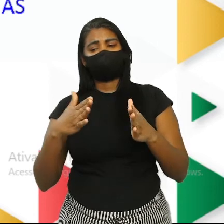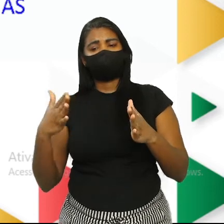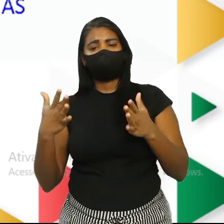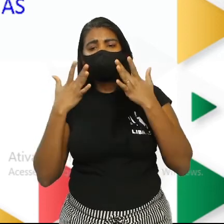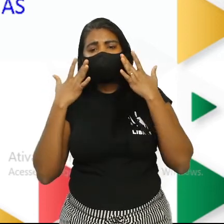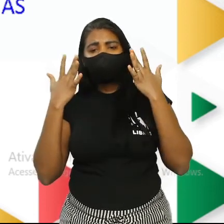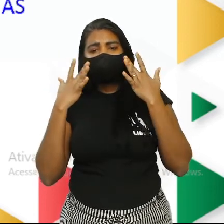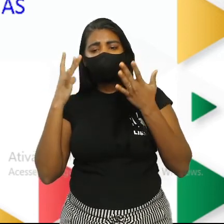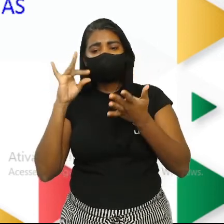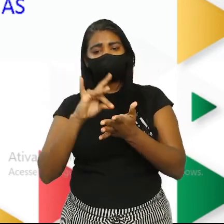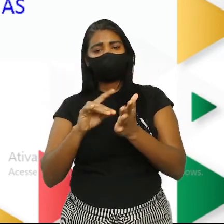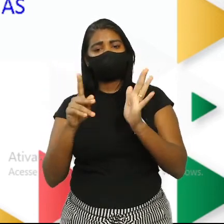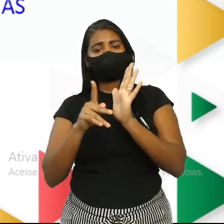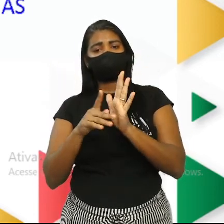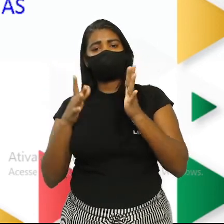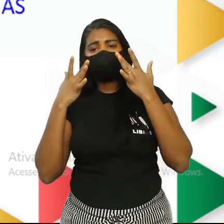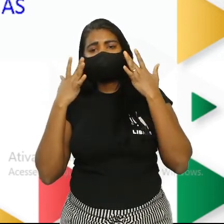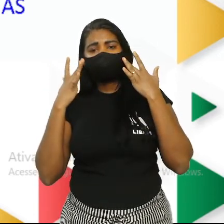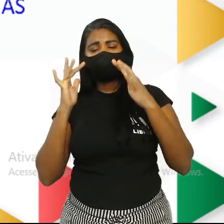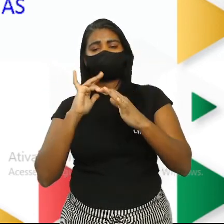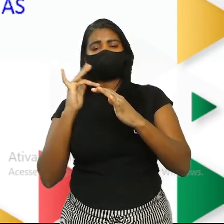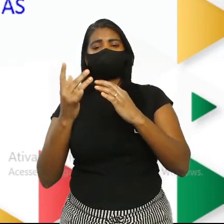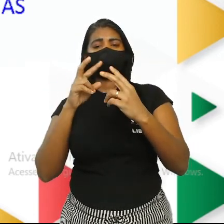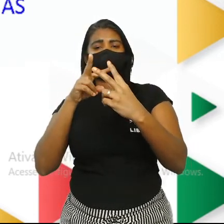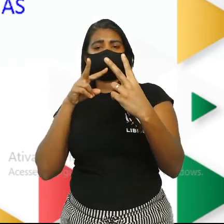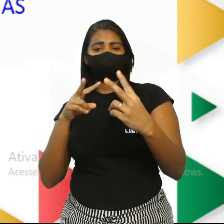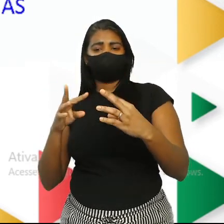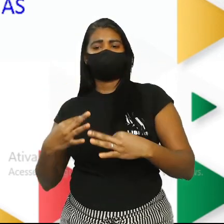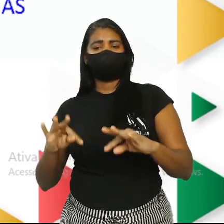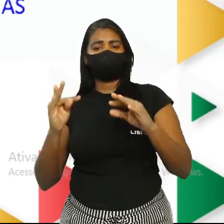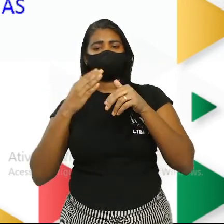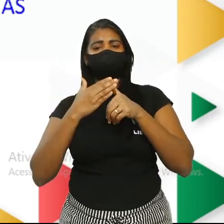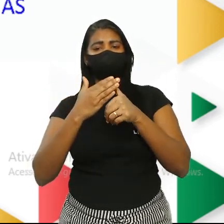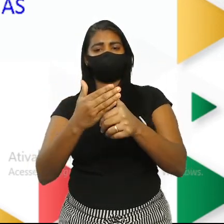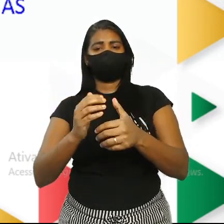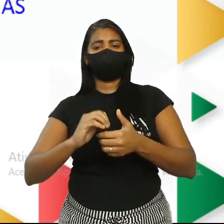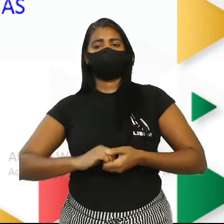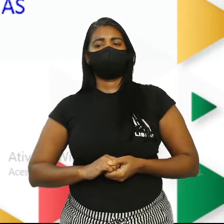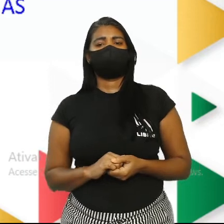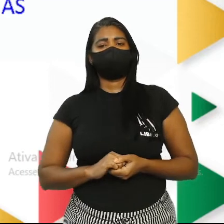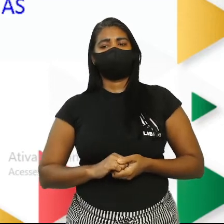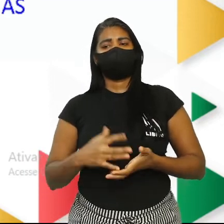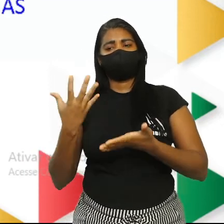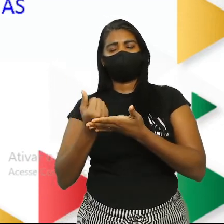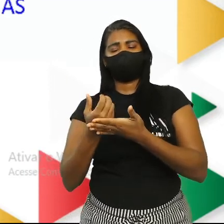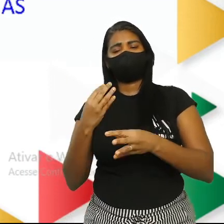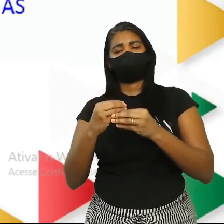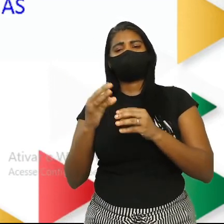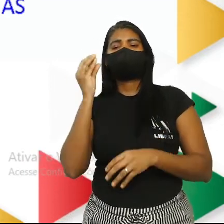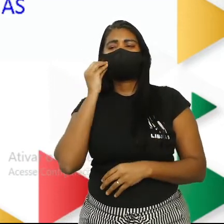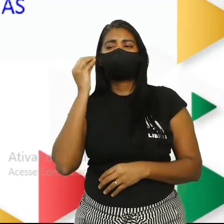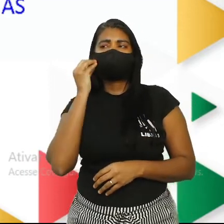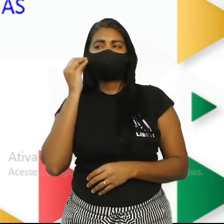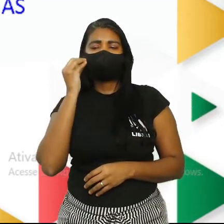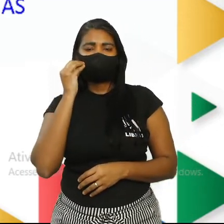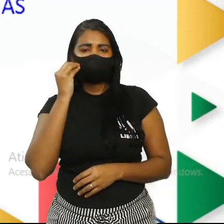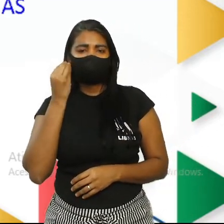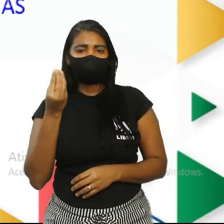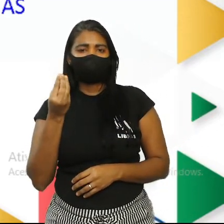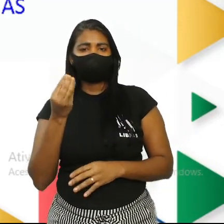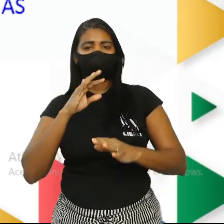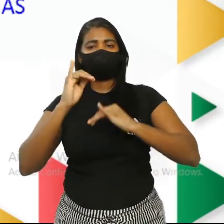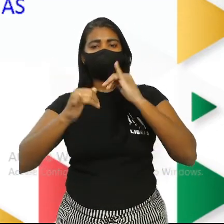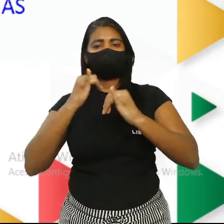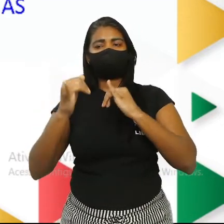cênico dentro do digital, dentro desse mundo online. Então, o grupo Magilute, ele fez uma experiência virtual, que o